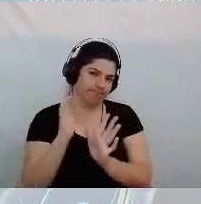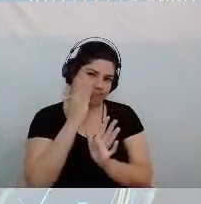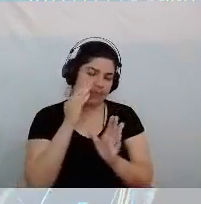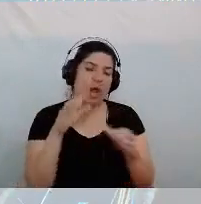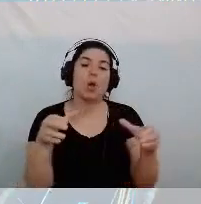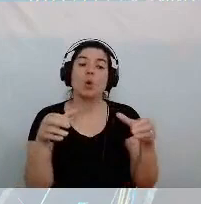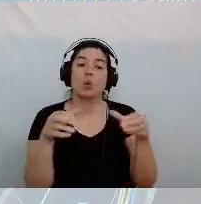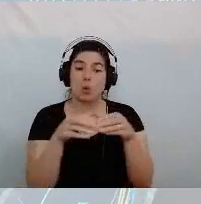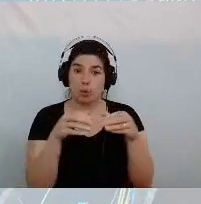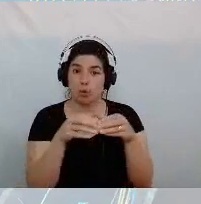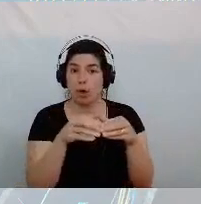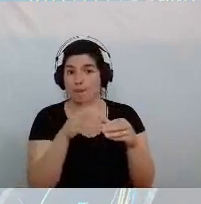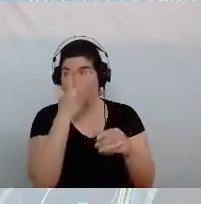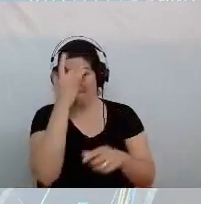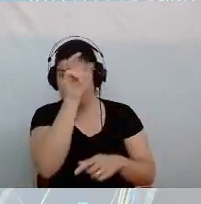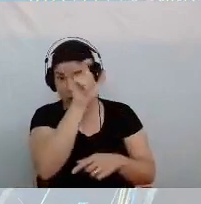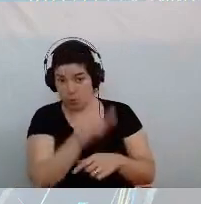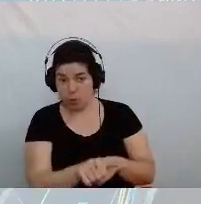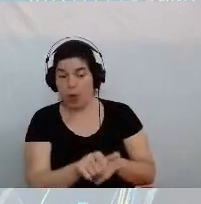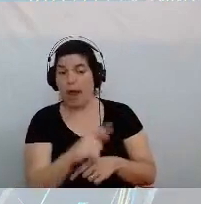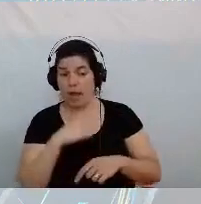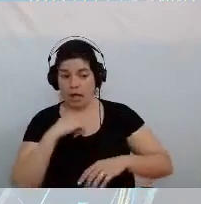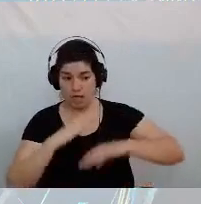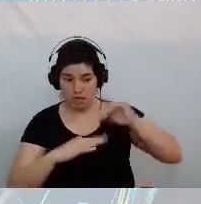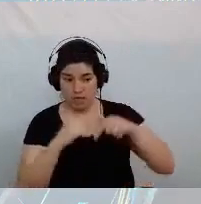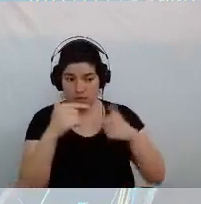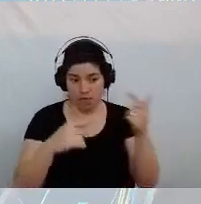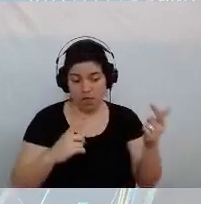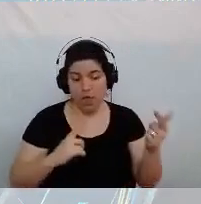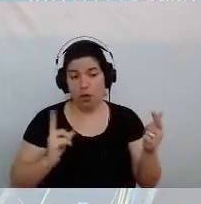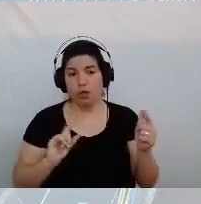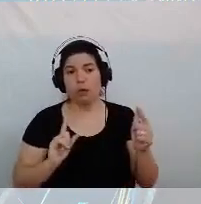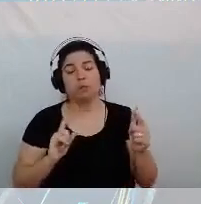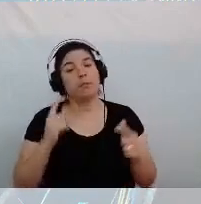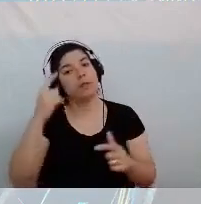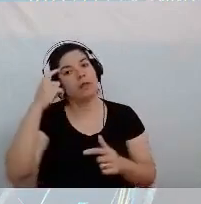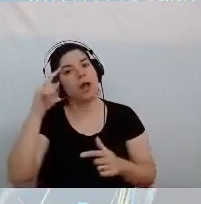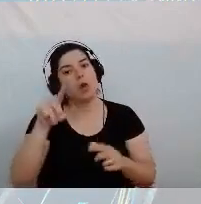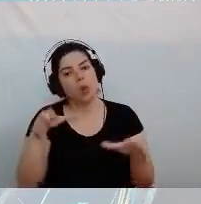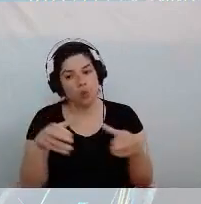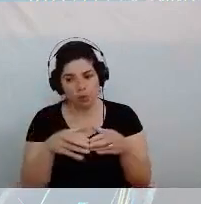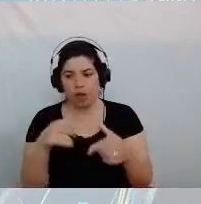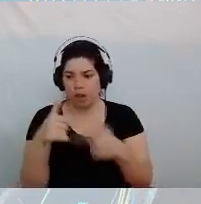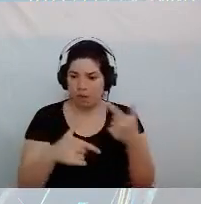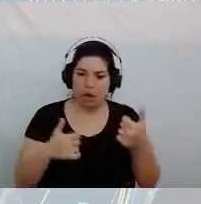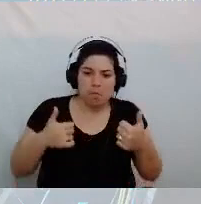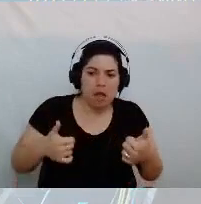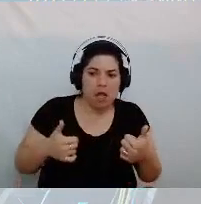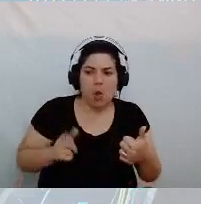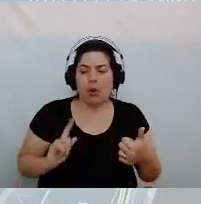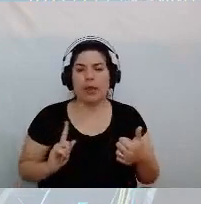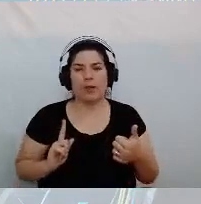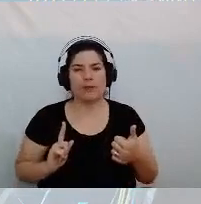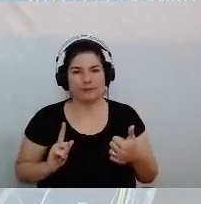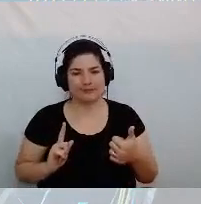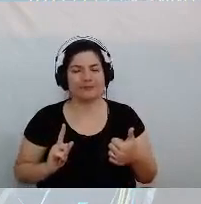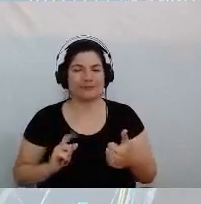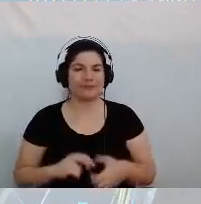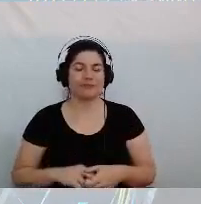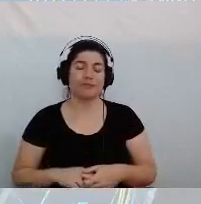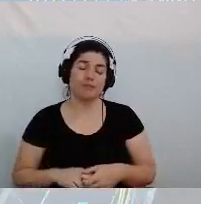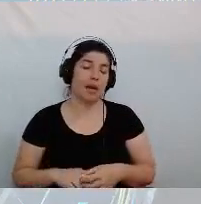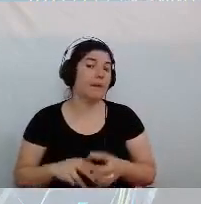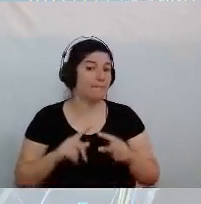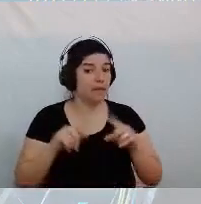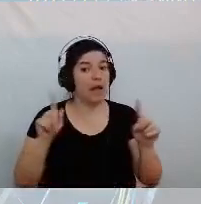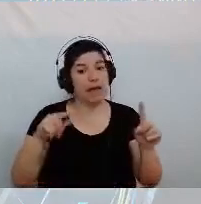se uma pessoa é produtivo ou não você deveria se preocupar se o time é produtivo ou não agora tudo isso é informação que